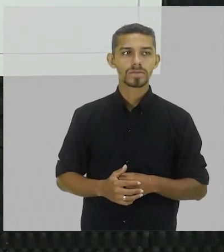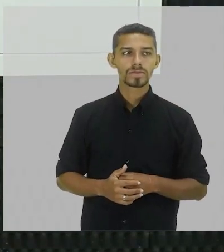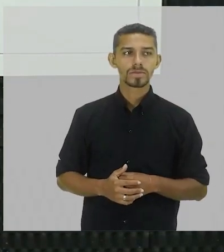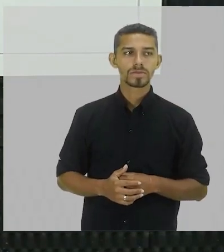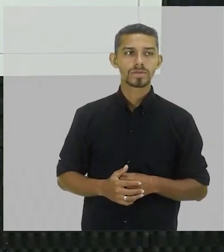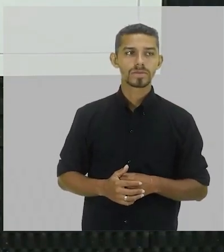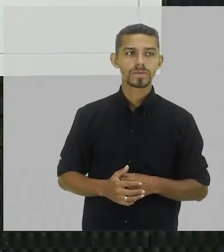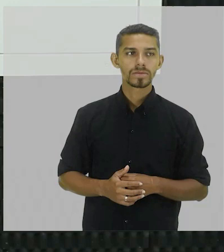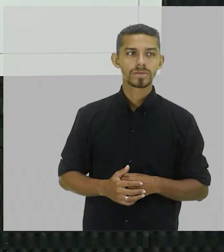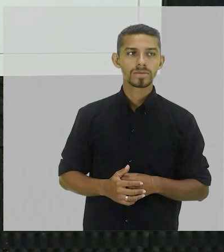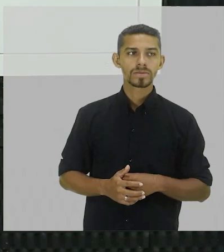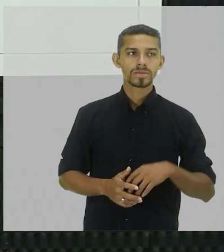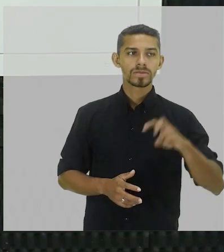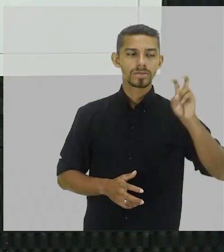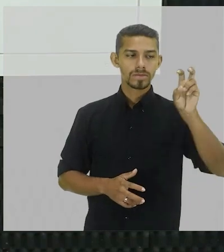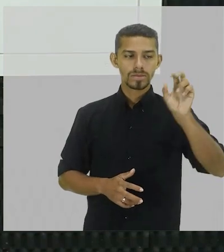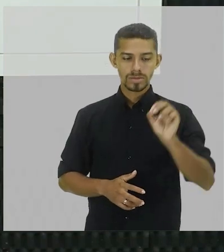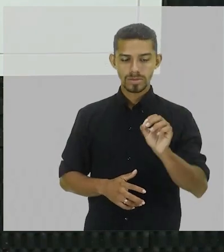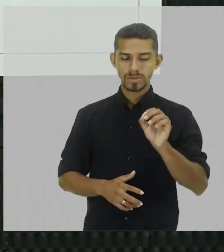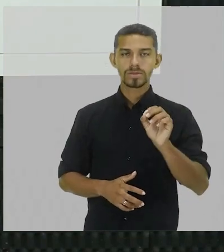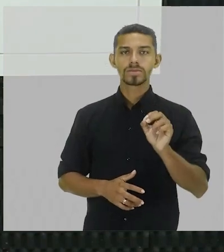vezes 50